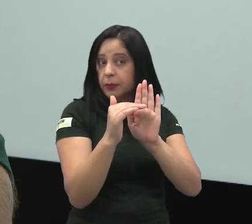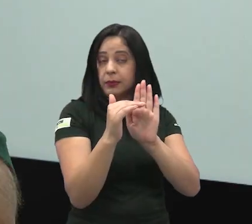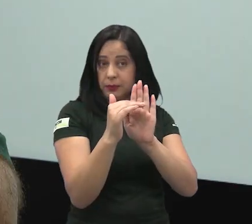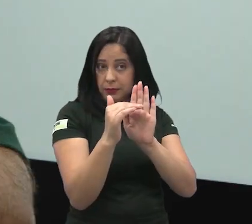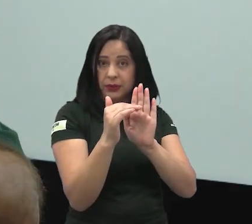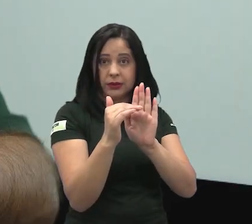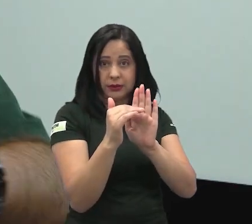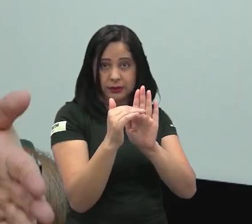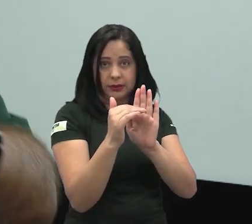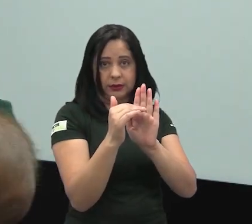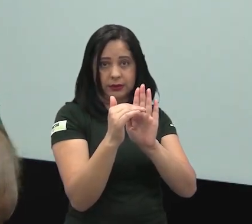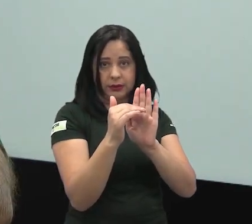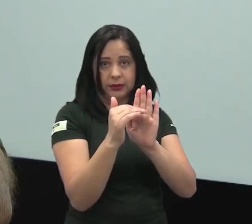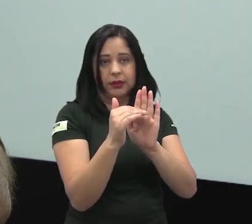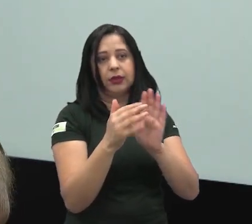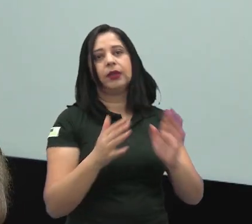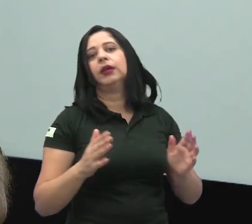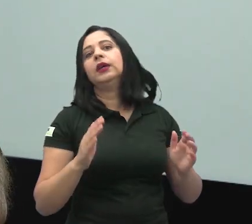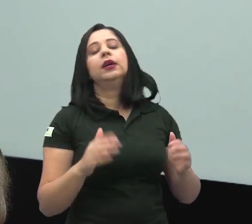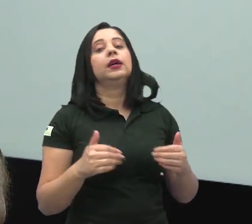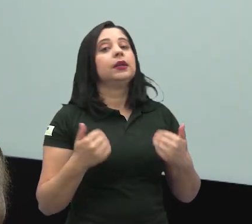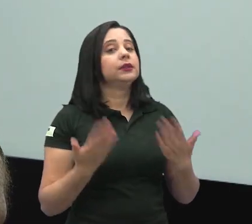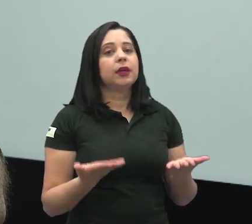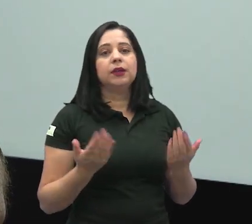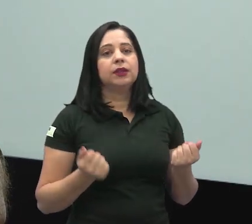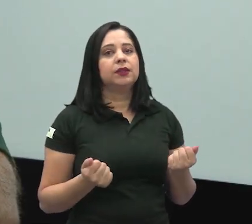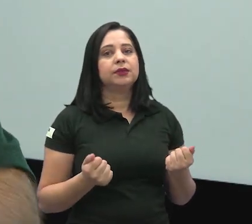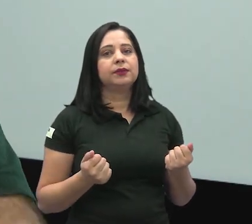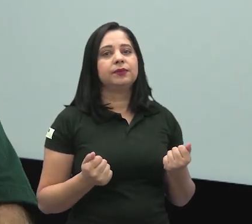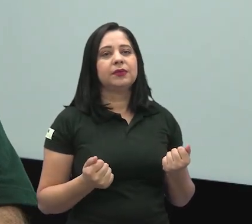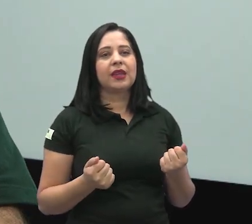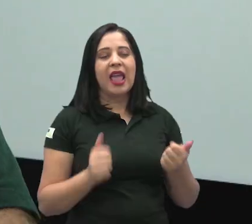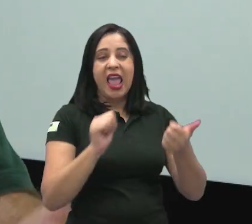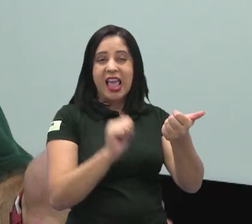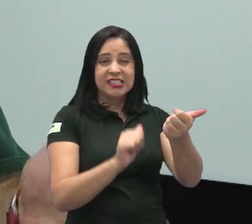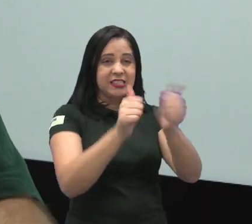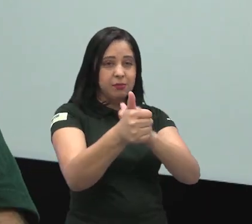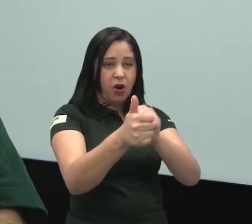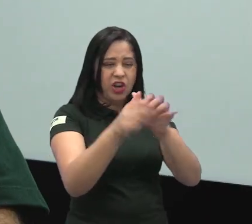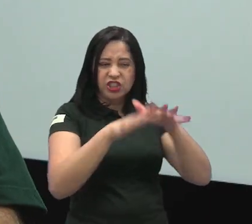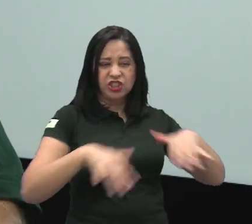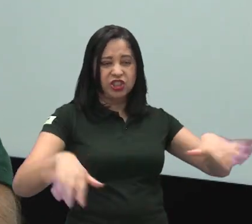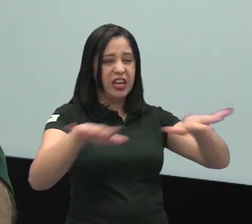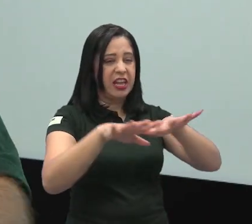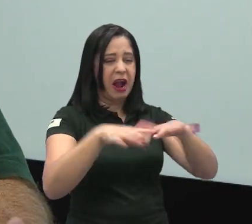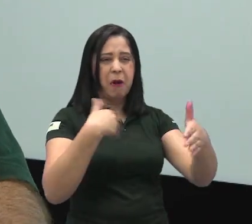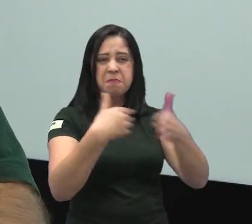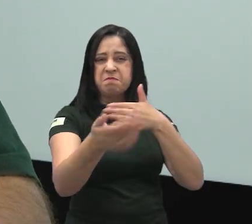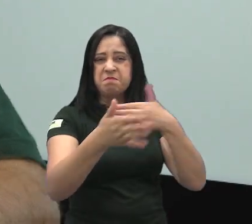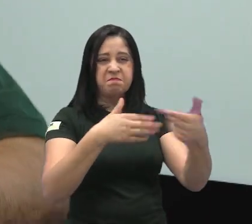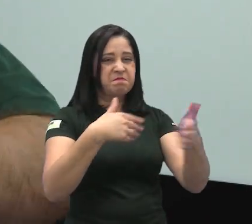cumprir a parte técnica e tática que é solicitada pelos seus técnicos. Então, assim, fazer esporte de um